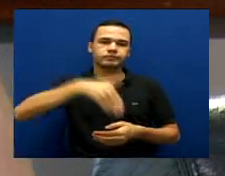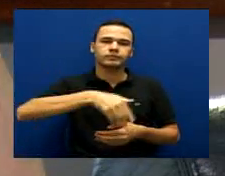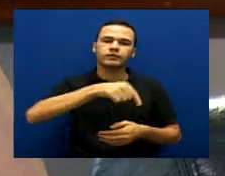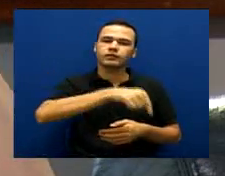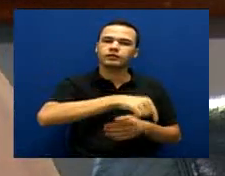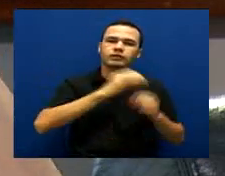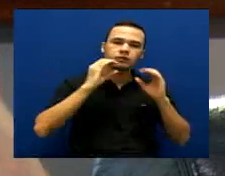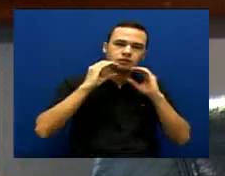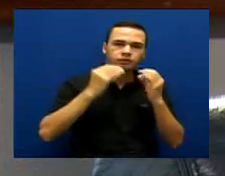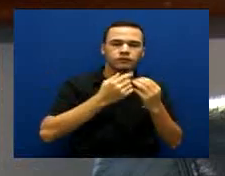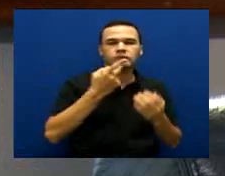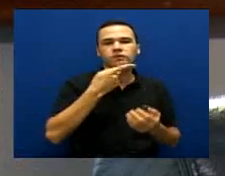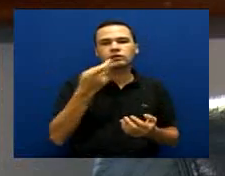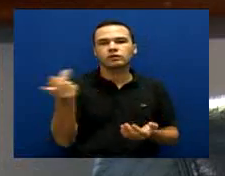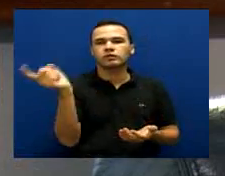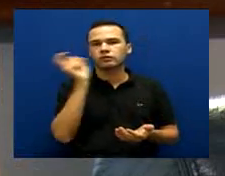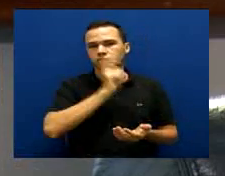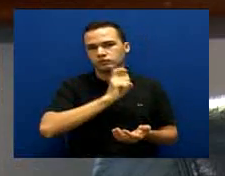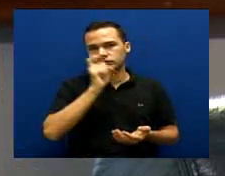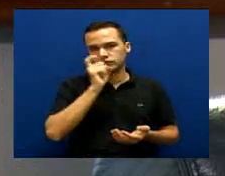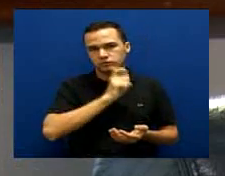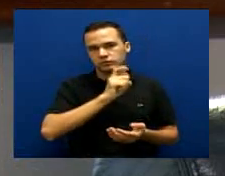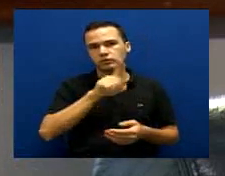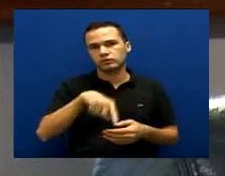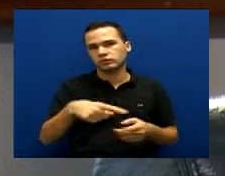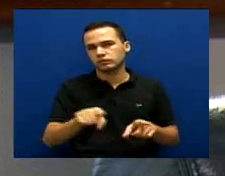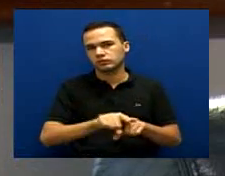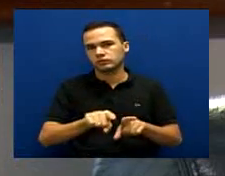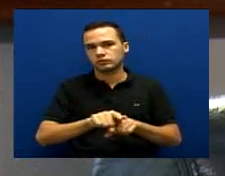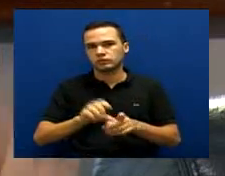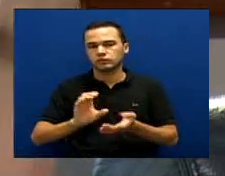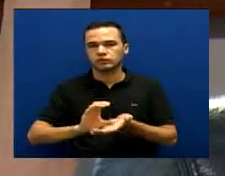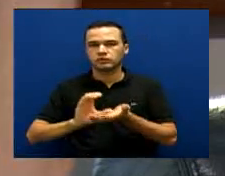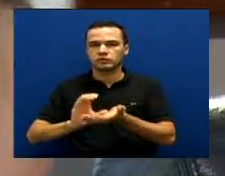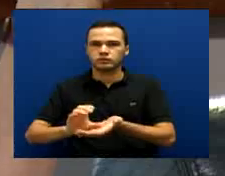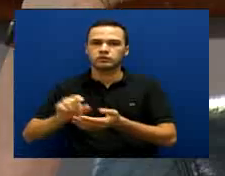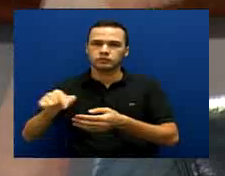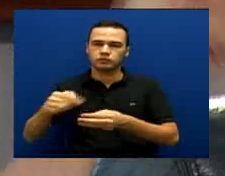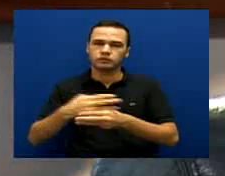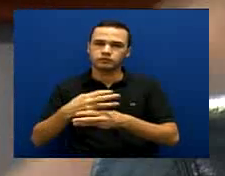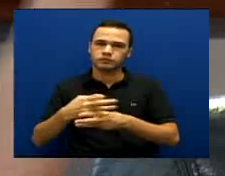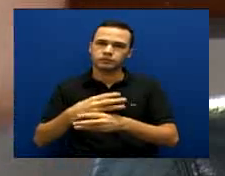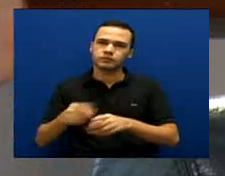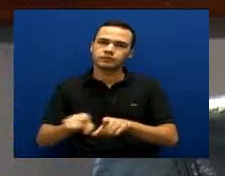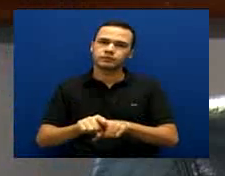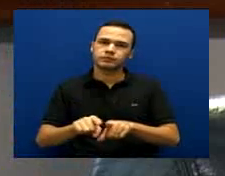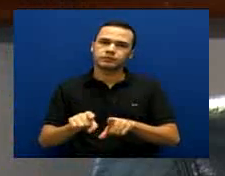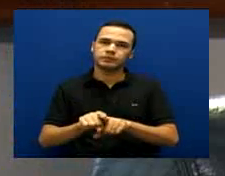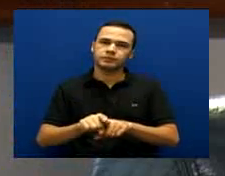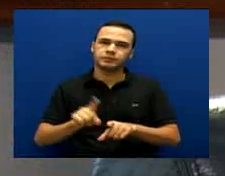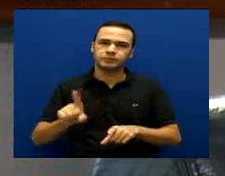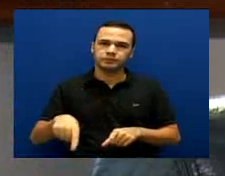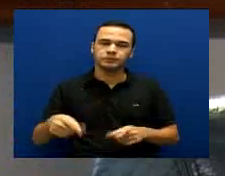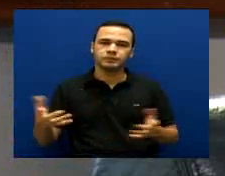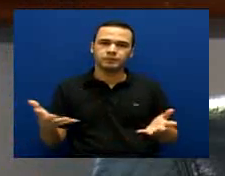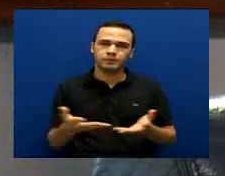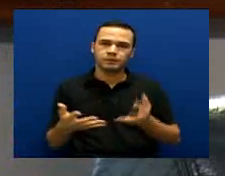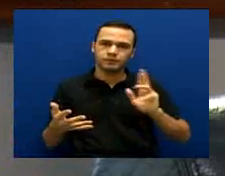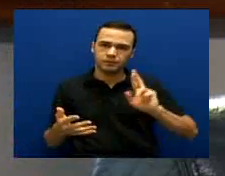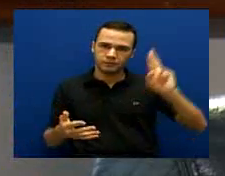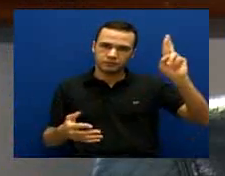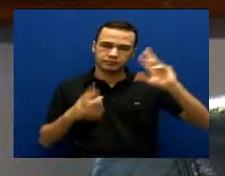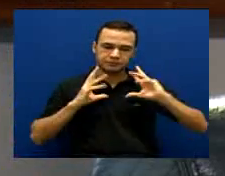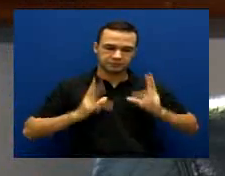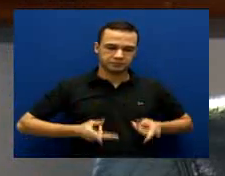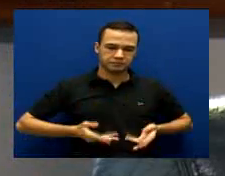esta casa e mentiu no conselho municipal da mesma forma mesmo interventor da prefeitura que hoje o gestor gestor da